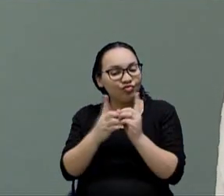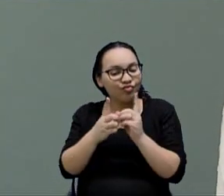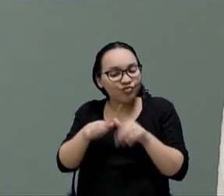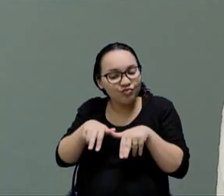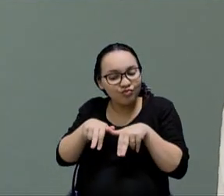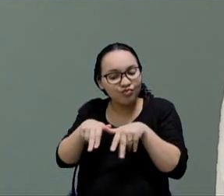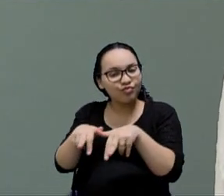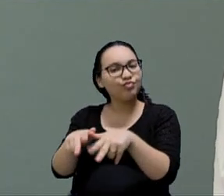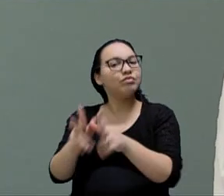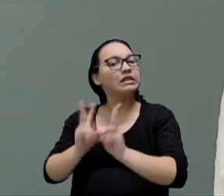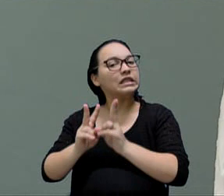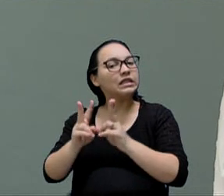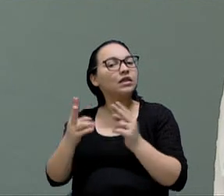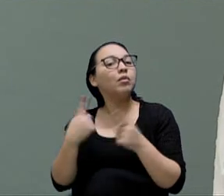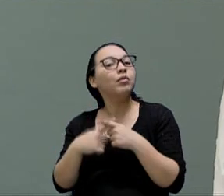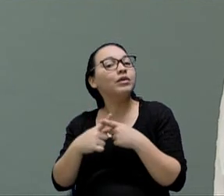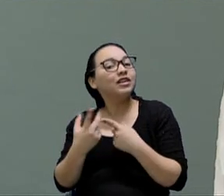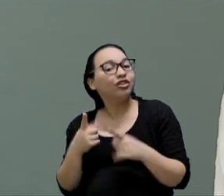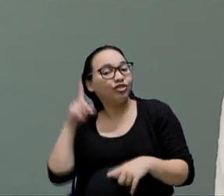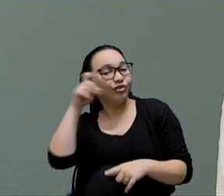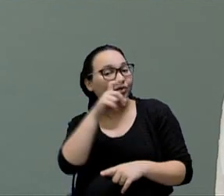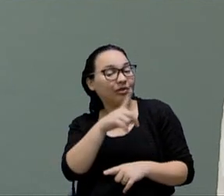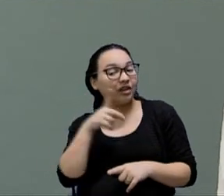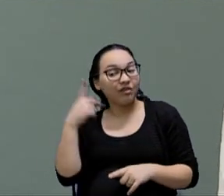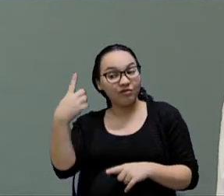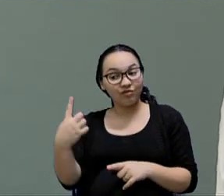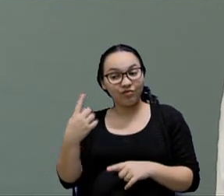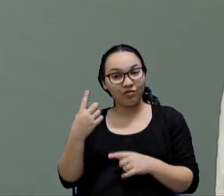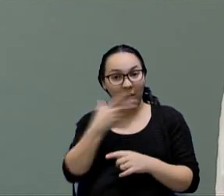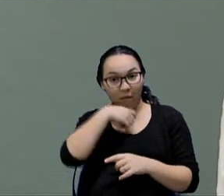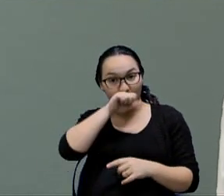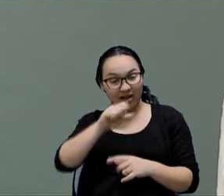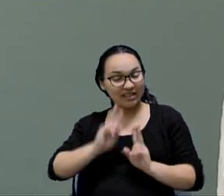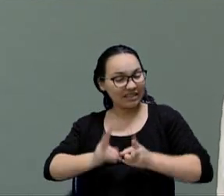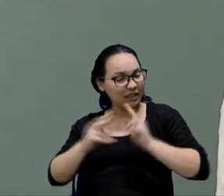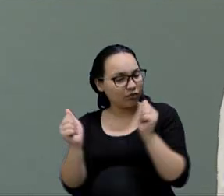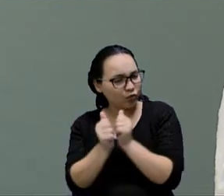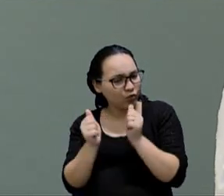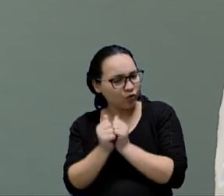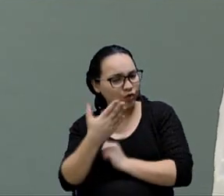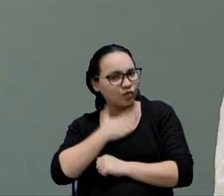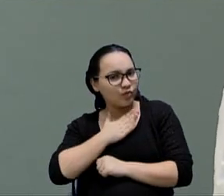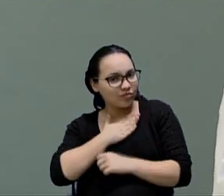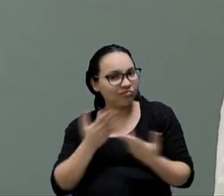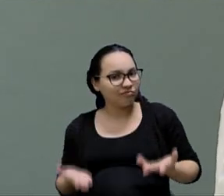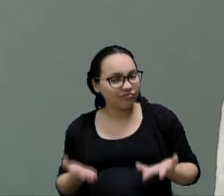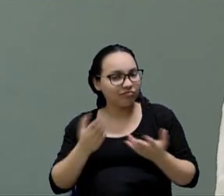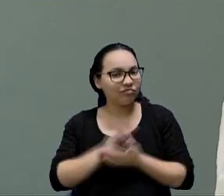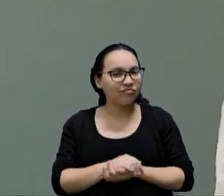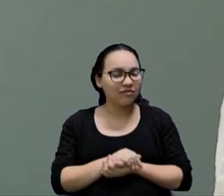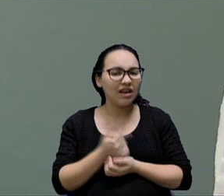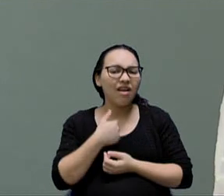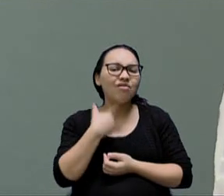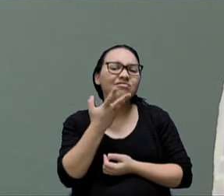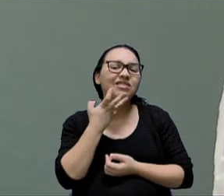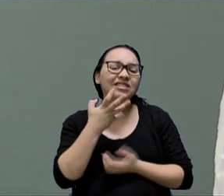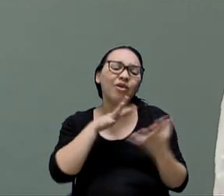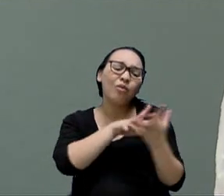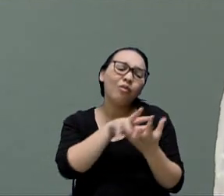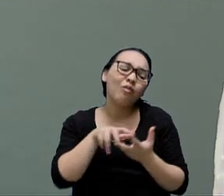trajetos difíceis você estaria conosco até o fim. Nós queríamos que o mundo pudesse compreender o homem que você